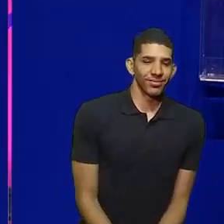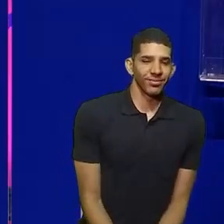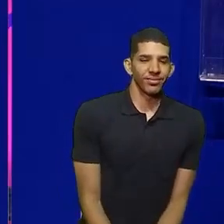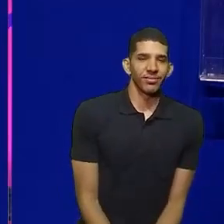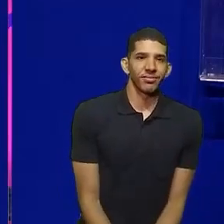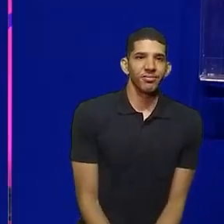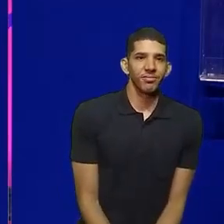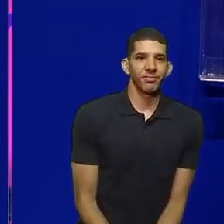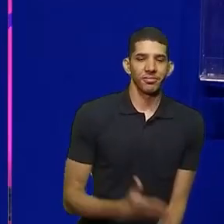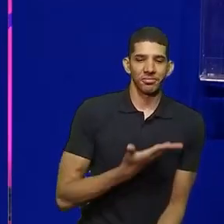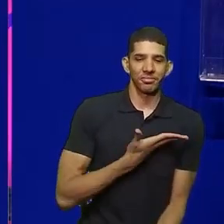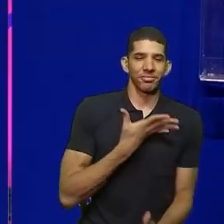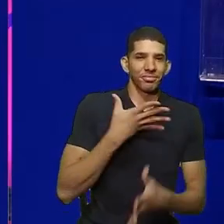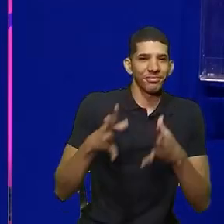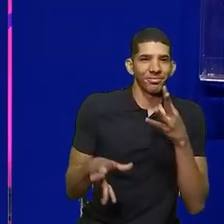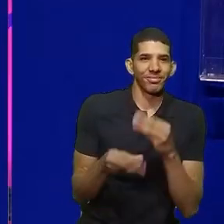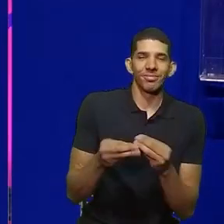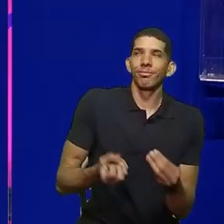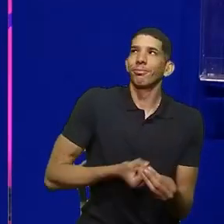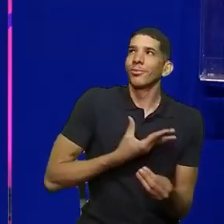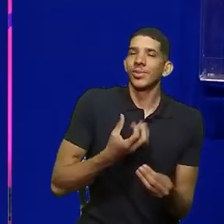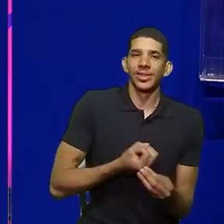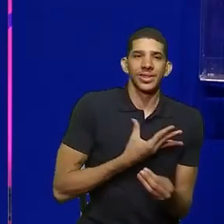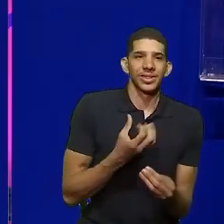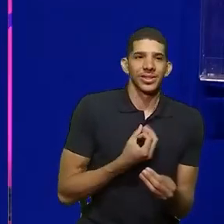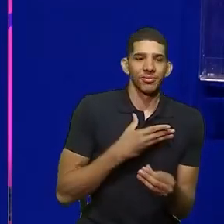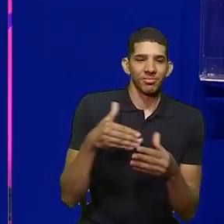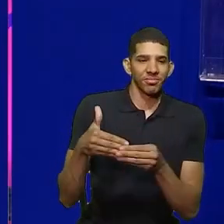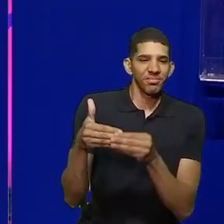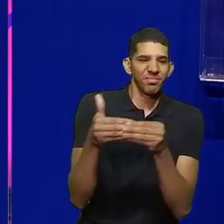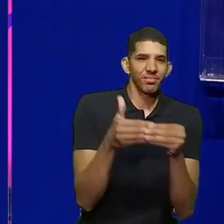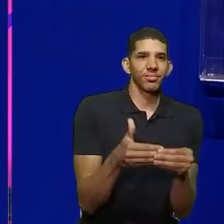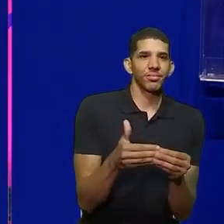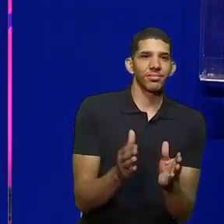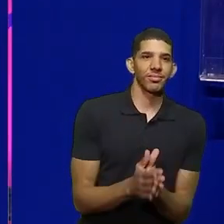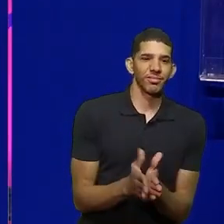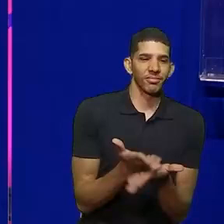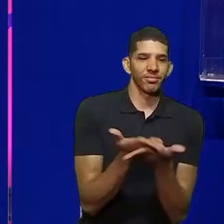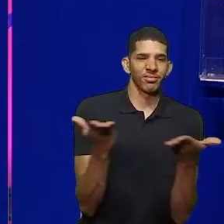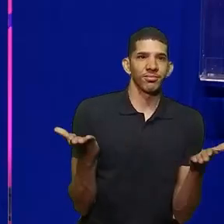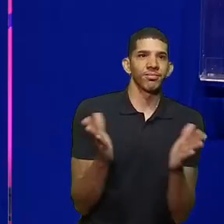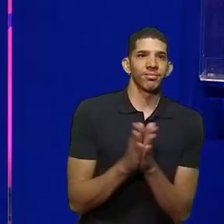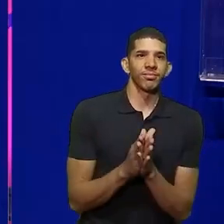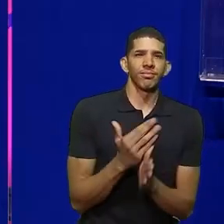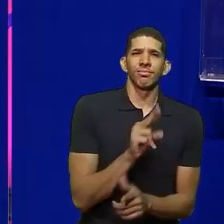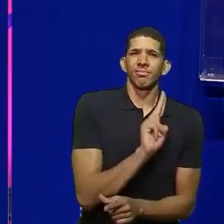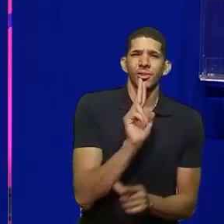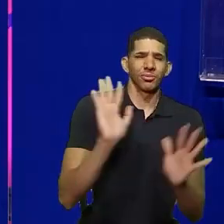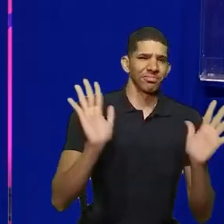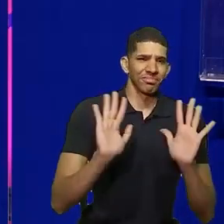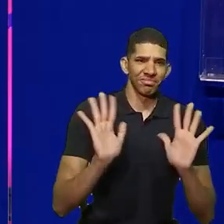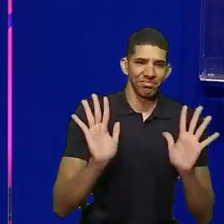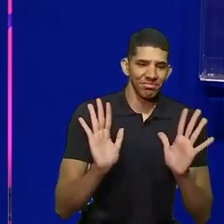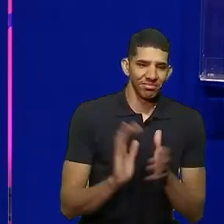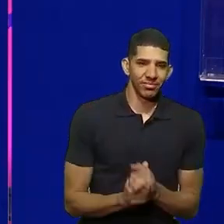dela, a minha, cumprimentando o Borges e todo mundo. Não vou falar o nome de todos, não.